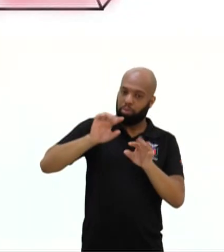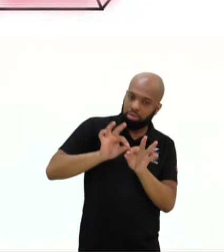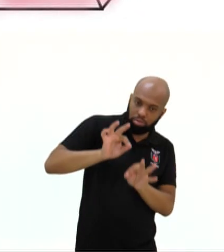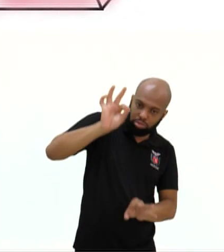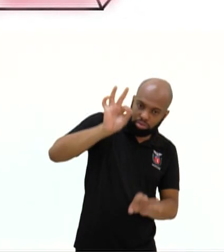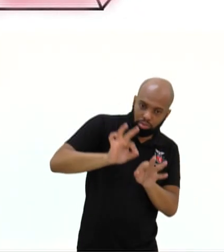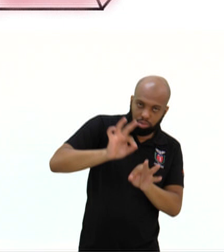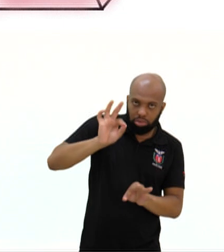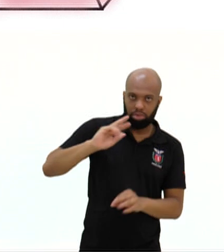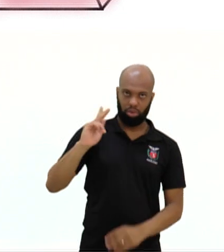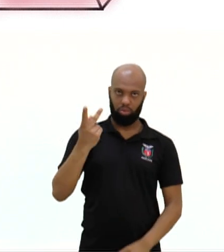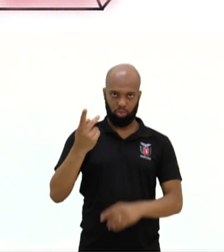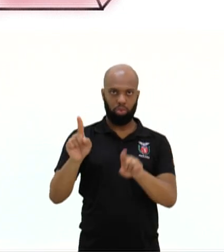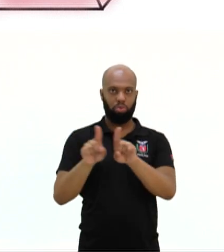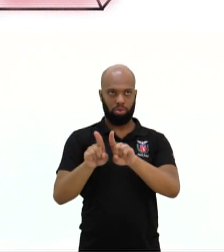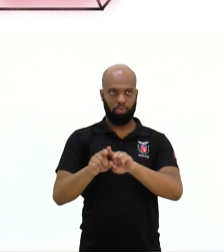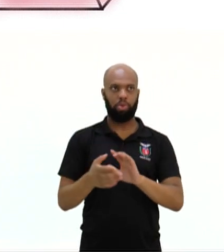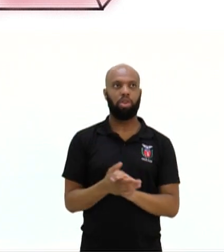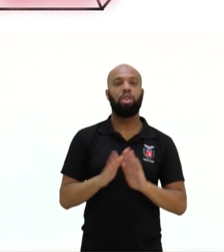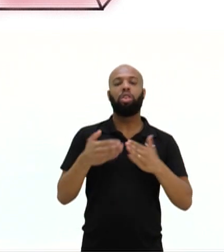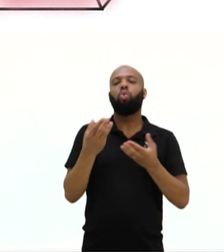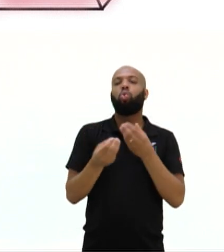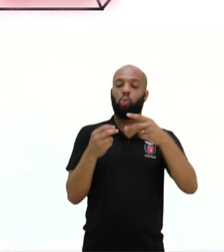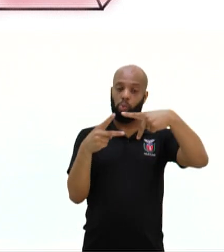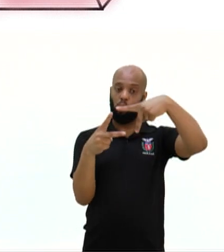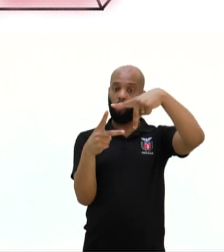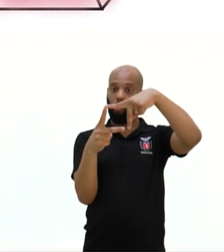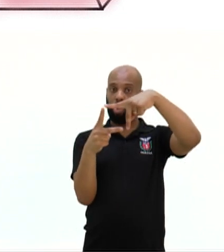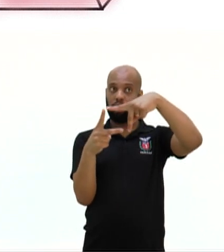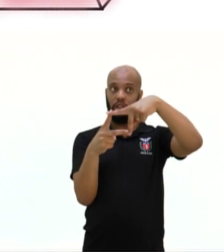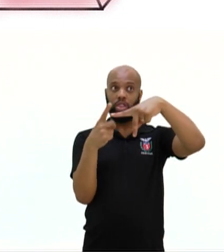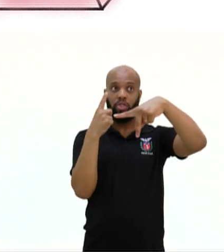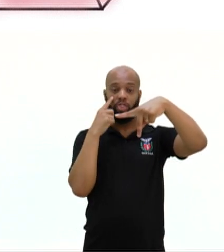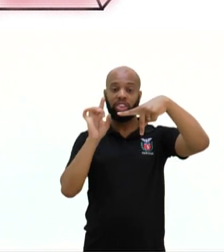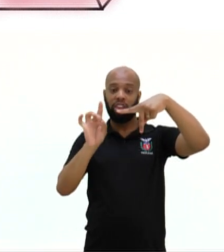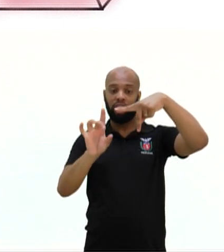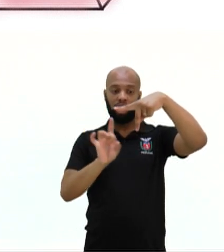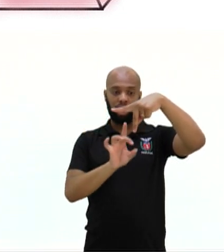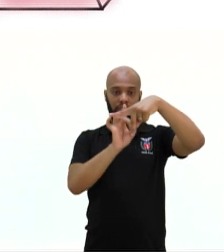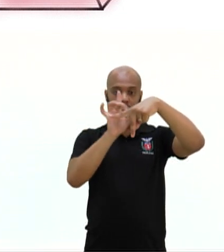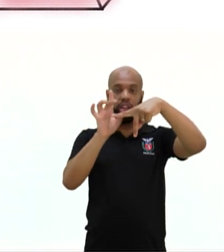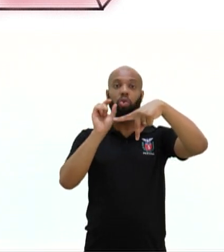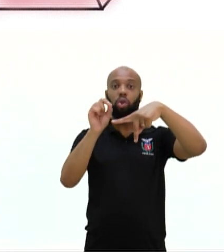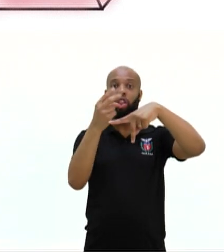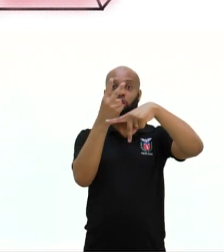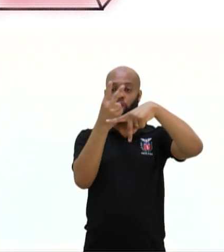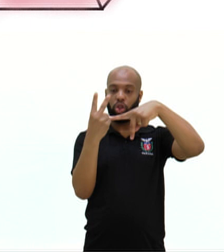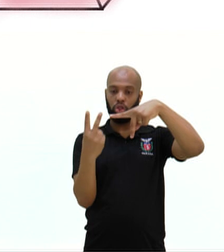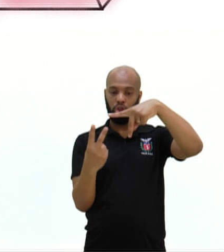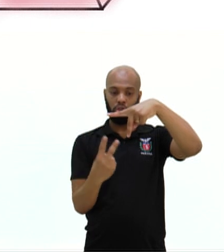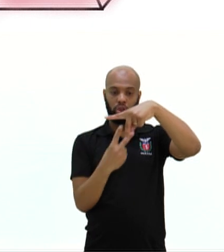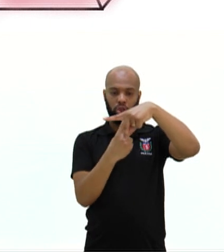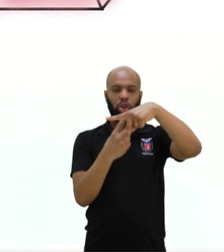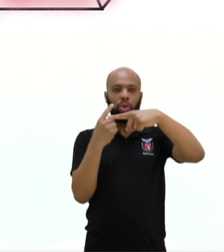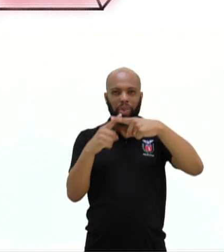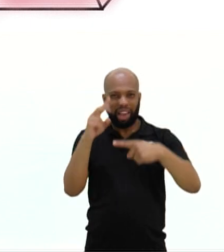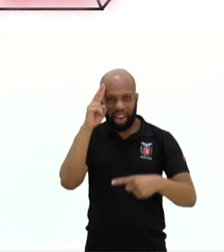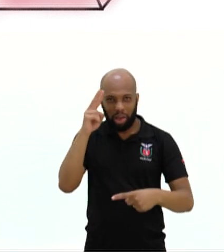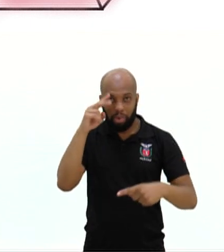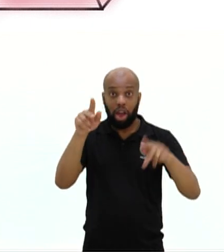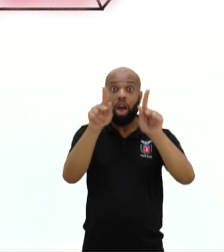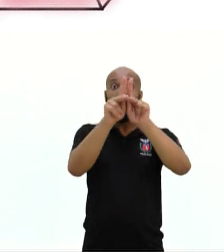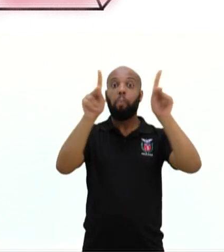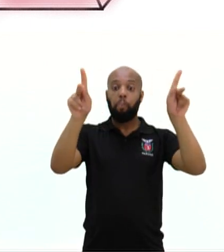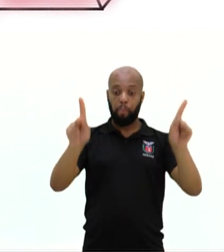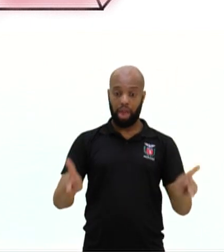da base dessa pirâmide, que é um quadrado, olhem lá quanto que vale cada lado. 2 centímetros, porque lembra que o perímetro é